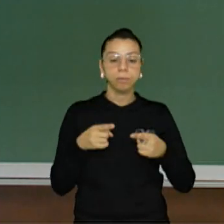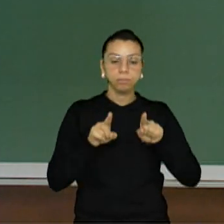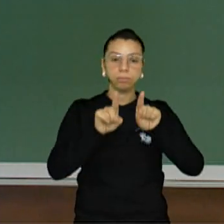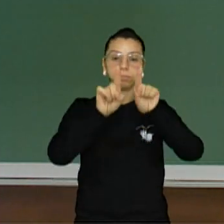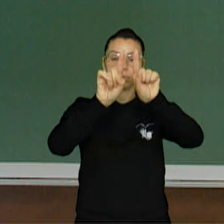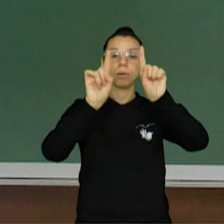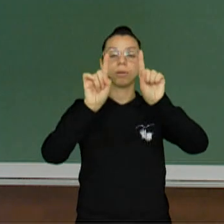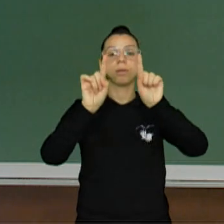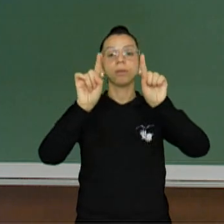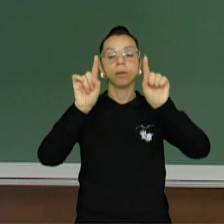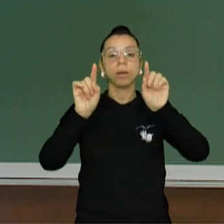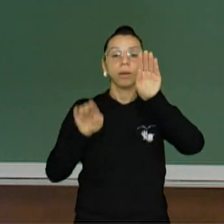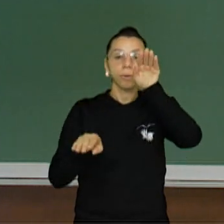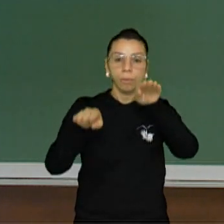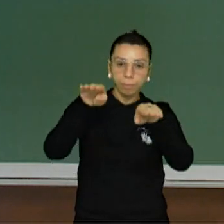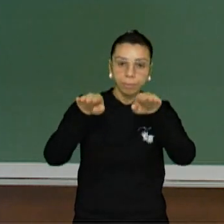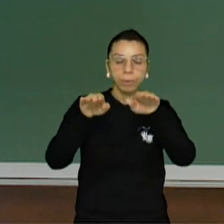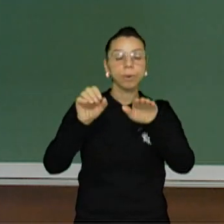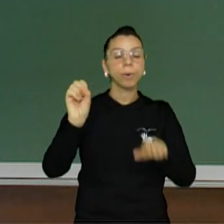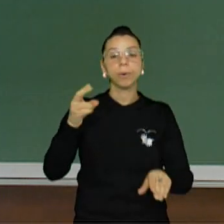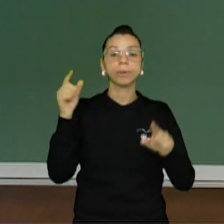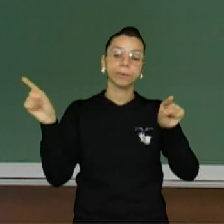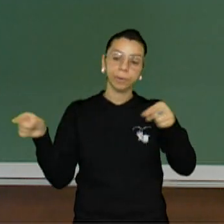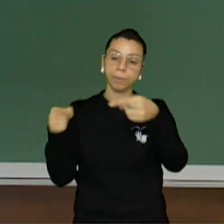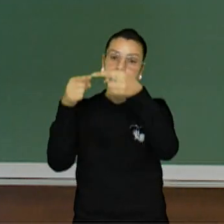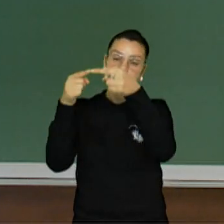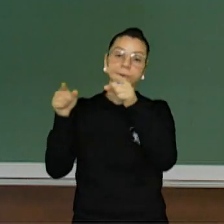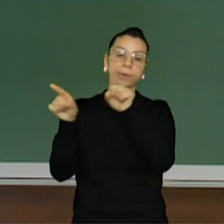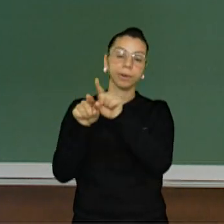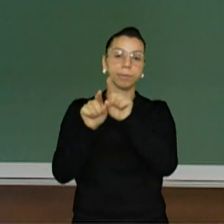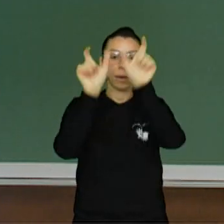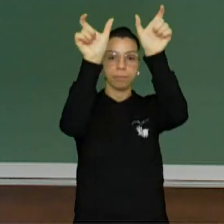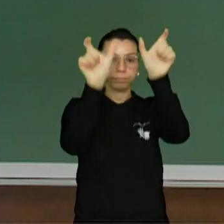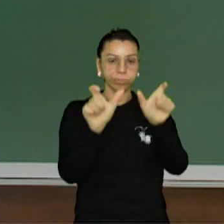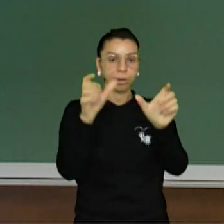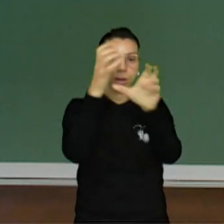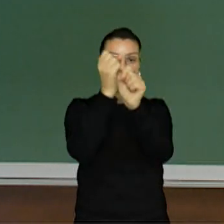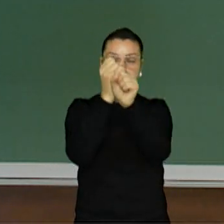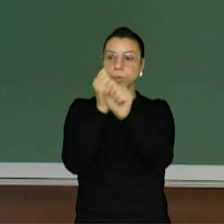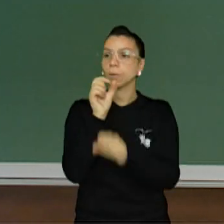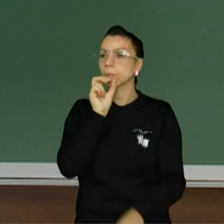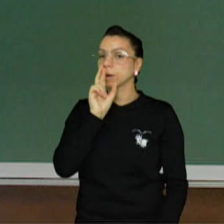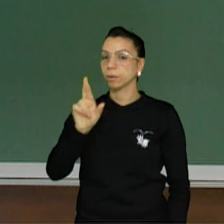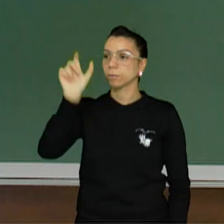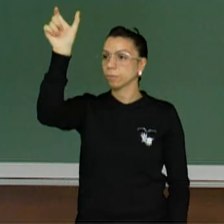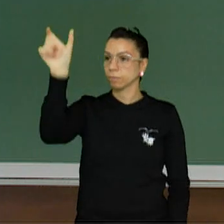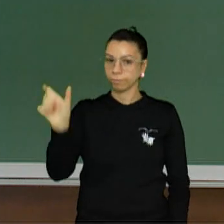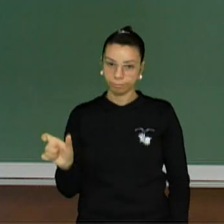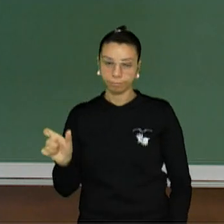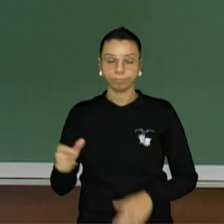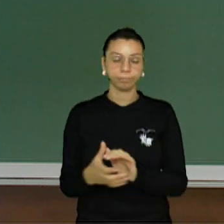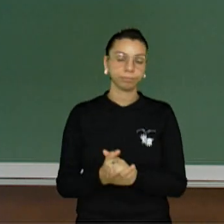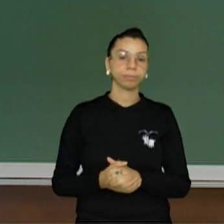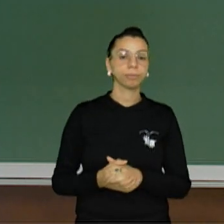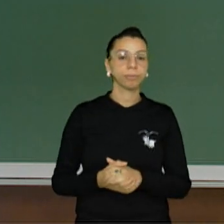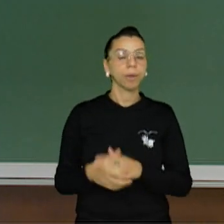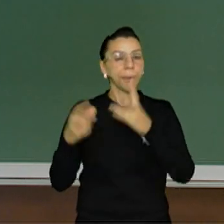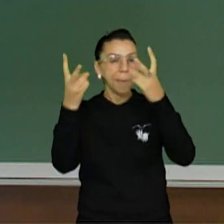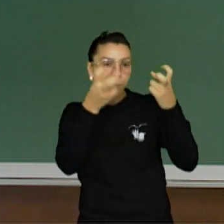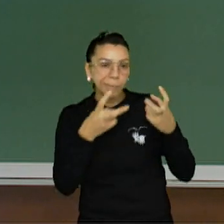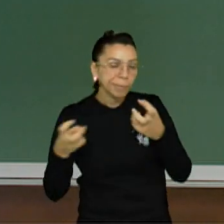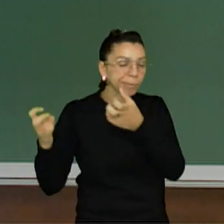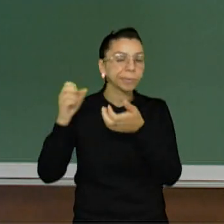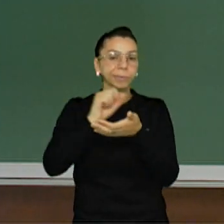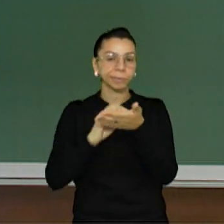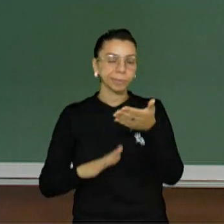são proporcionais e essa de combinação linear que eu acabei de colocar aqui, tá? Então, observa a atividade 2, calcule